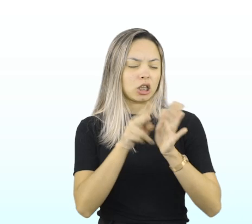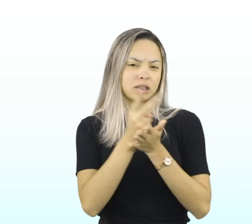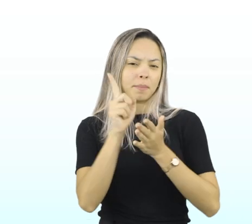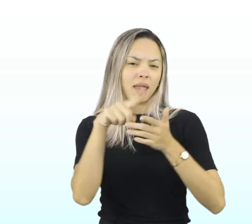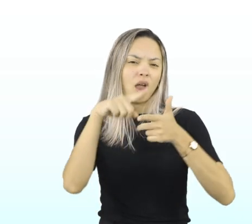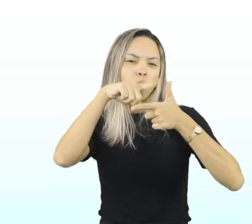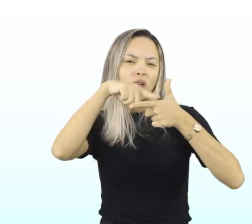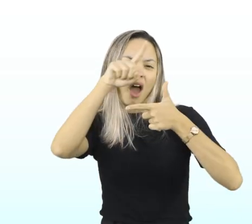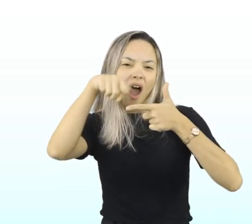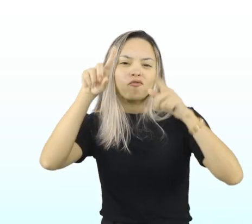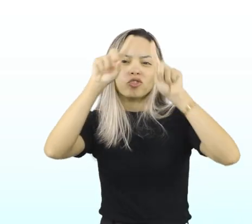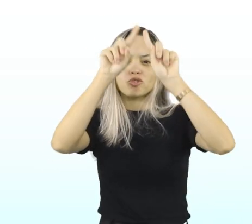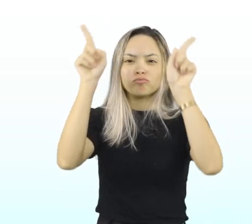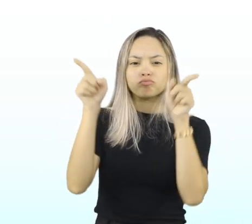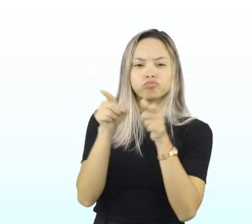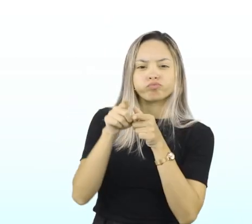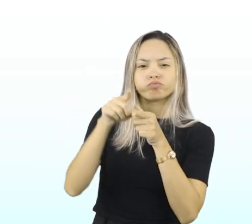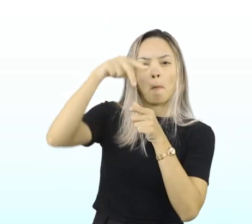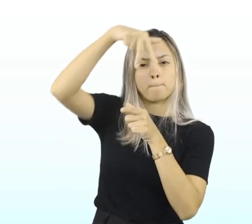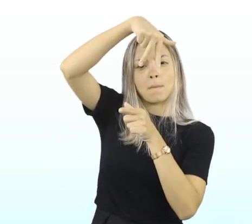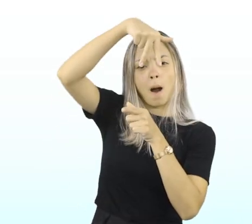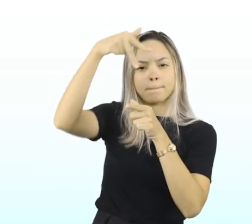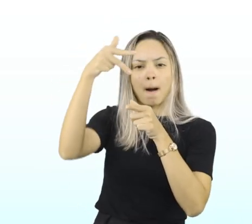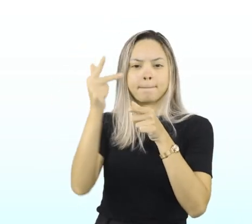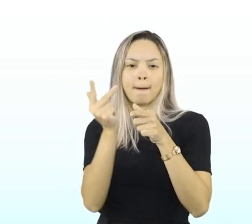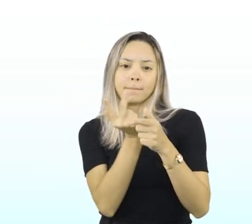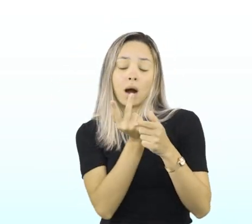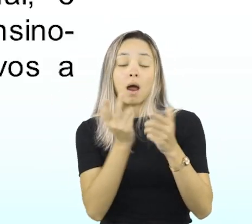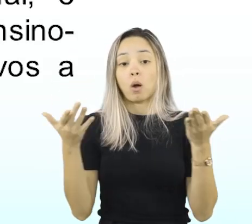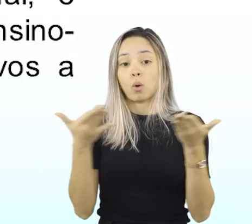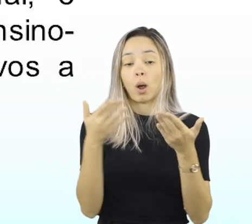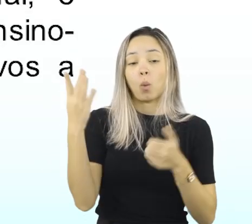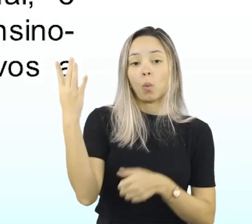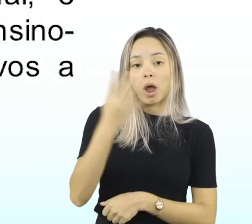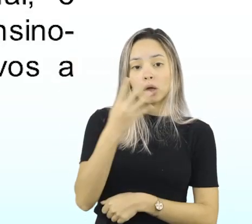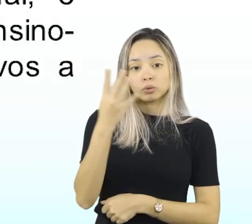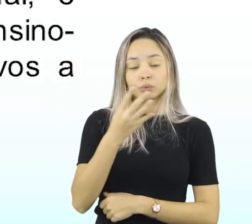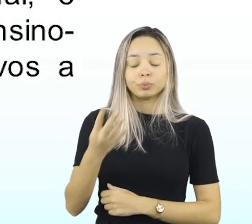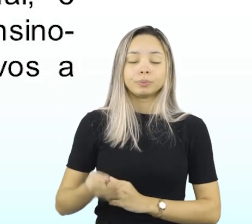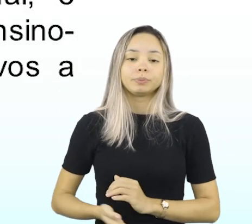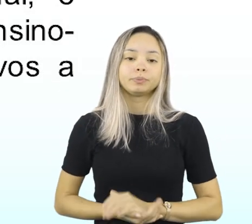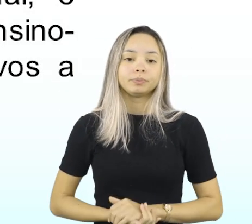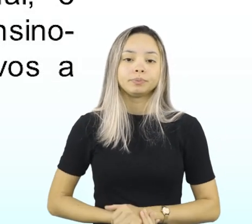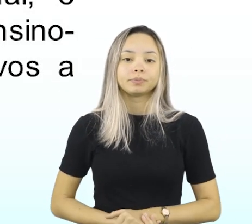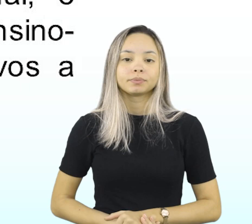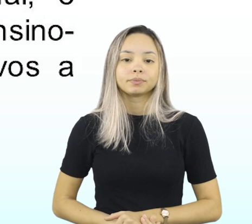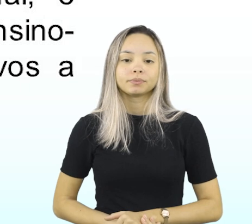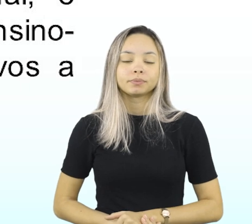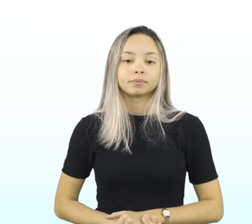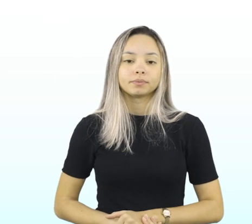3, que normalmente é um infográfico, um texto multimodal, 4,